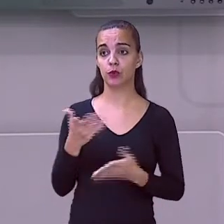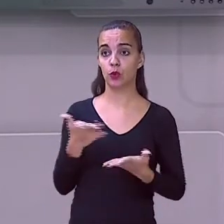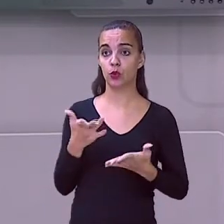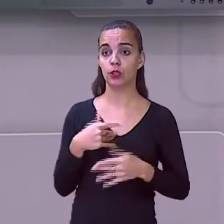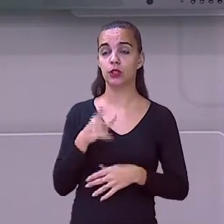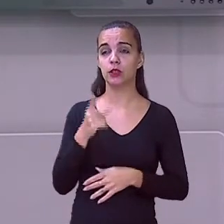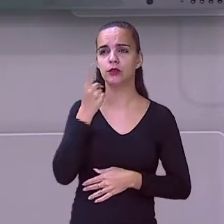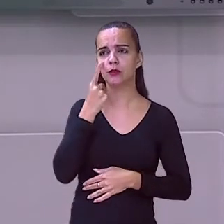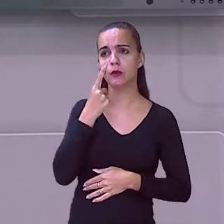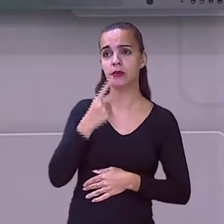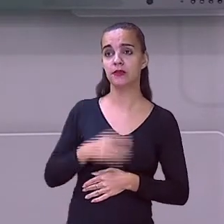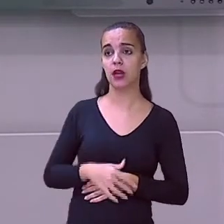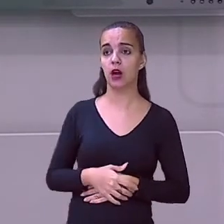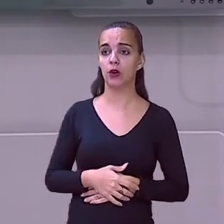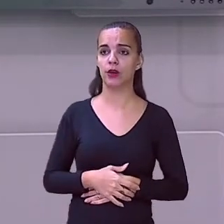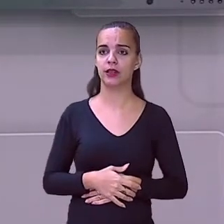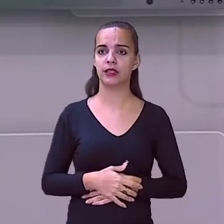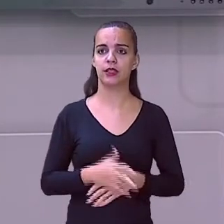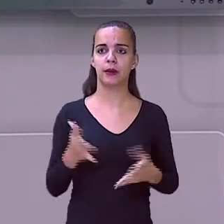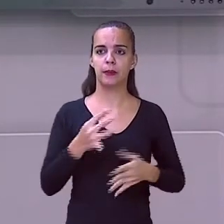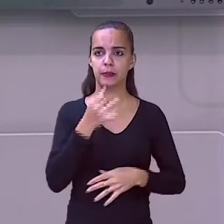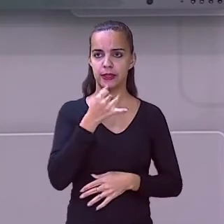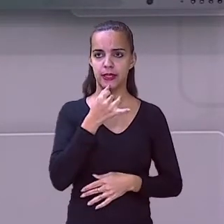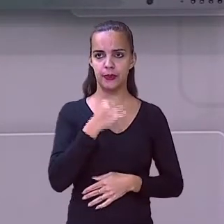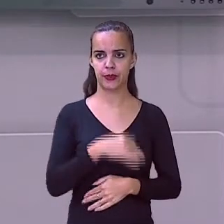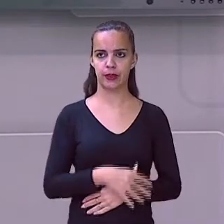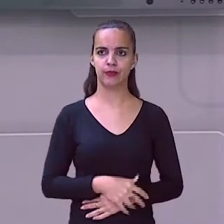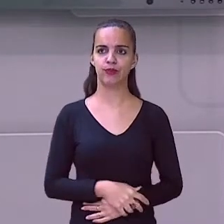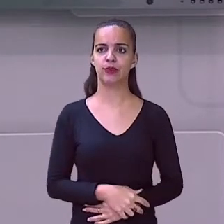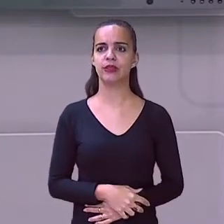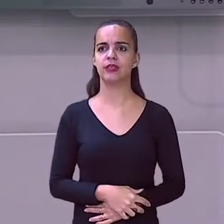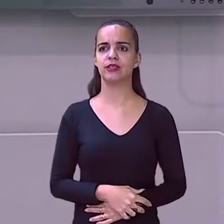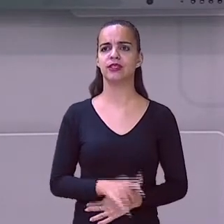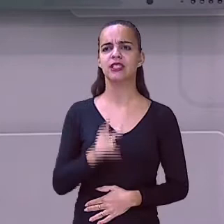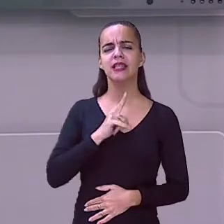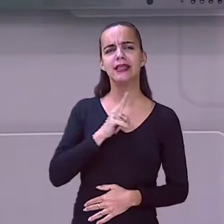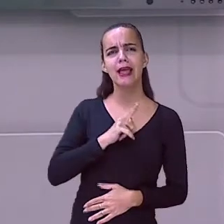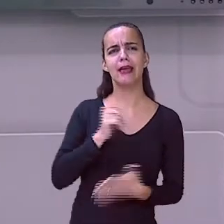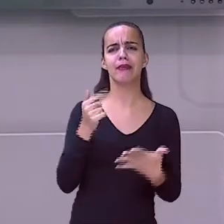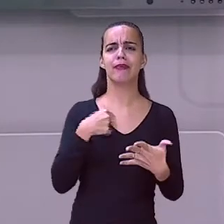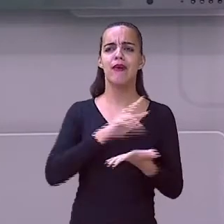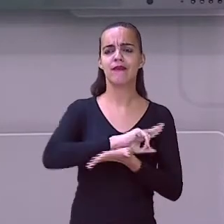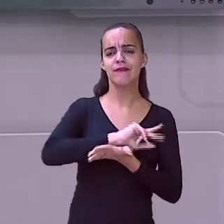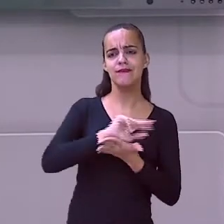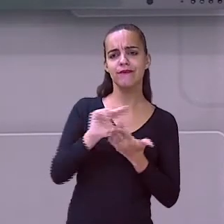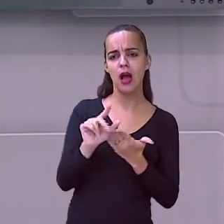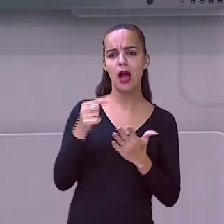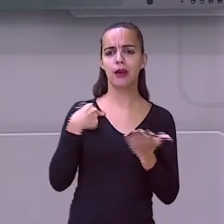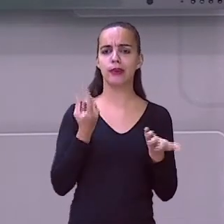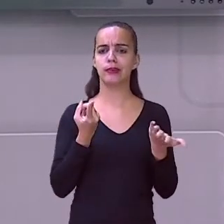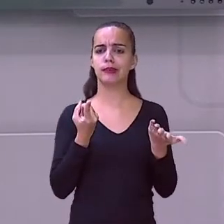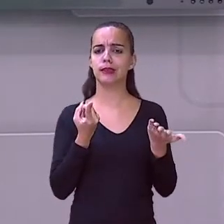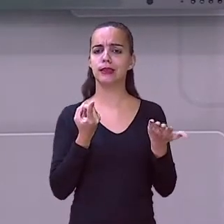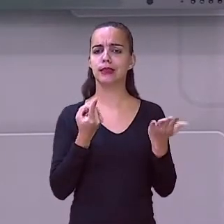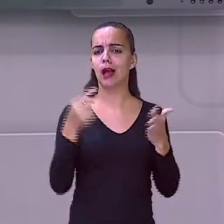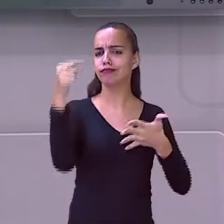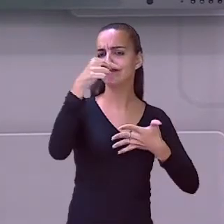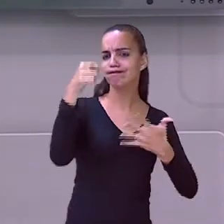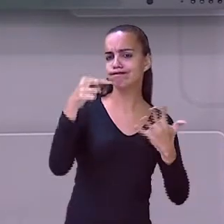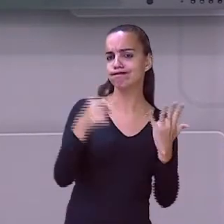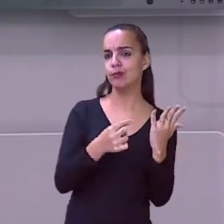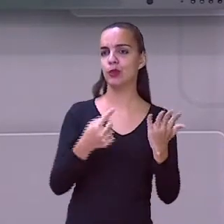vamos ver agora que existem diversos métodos. O que são